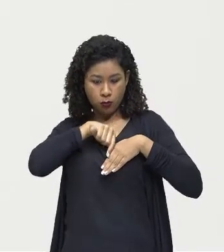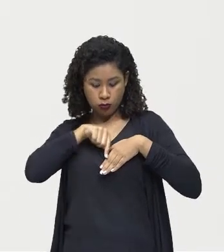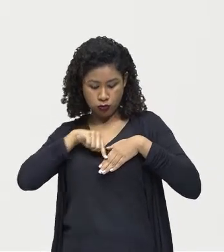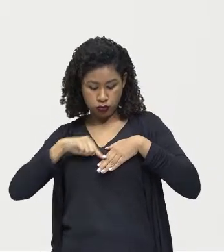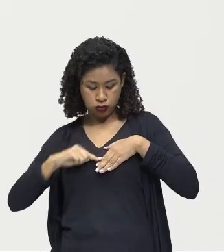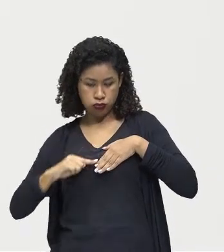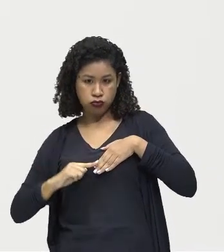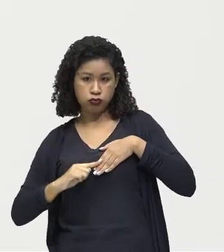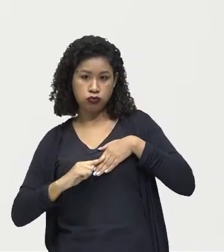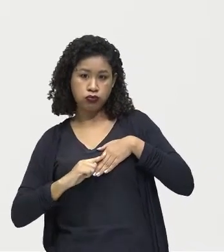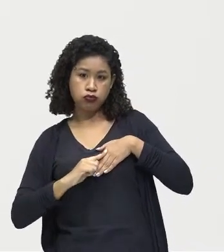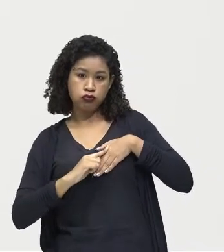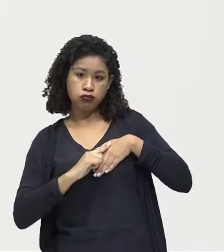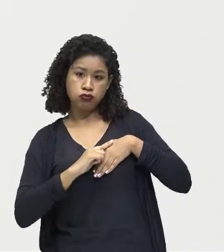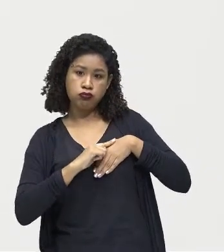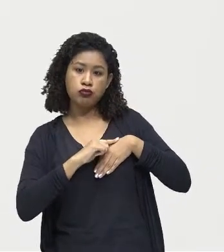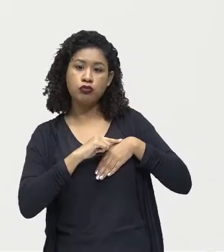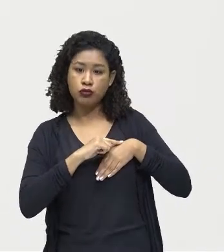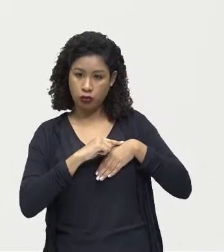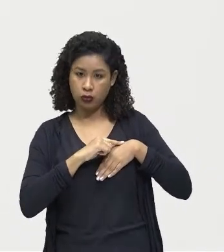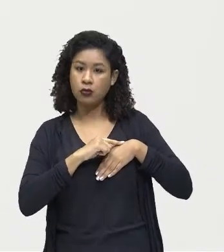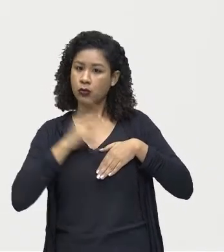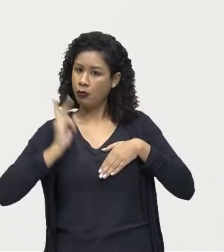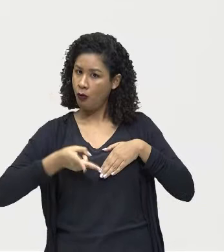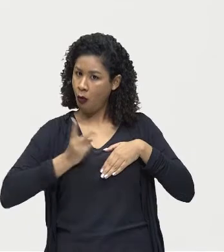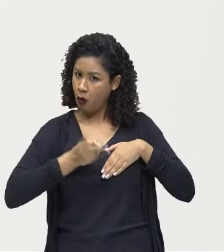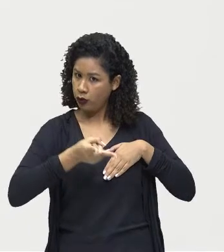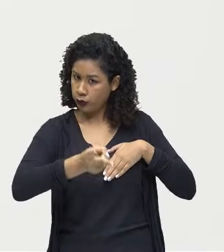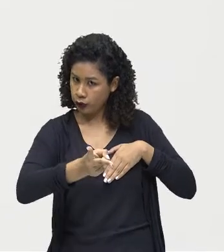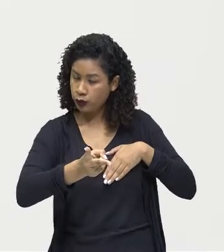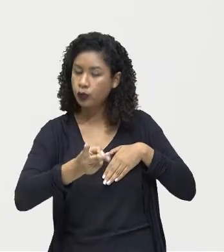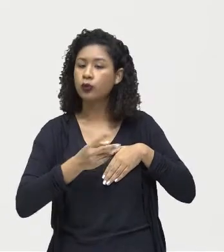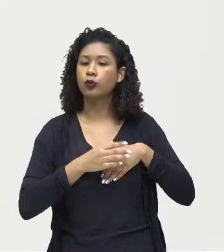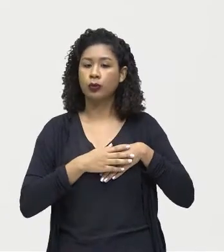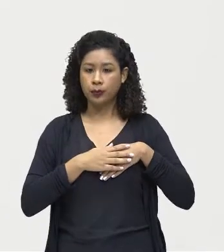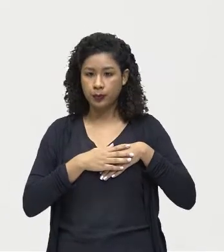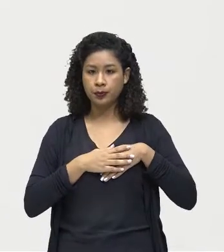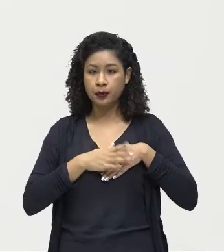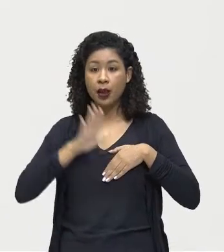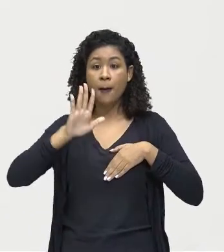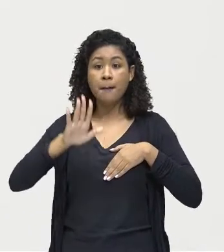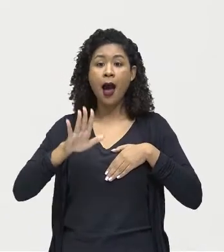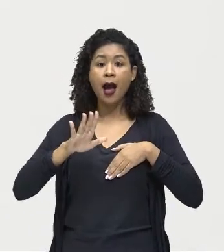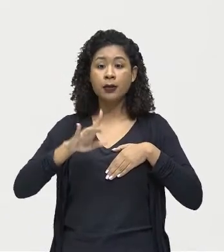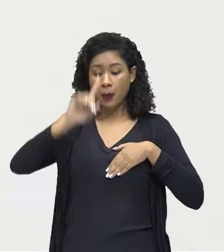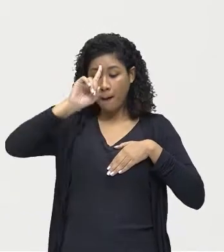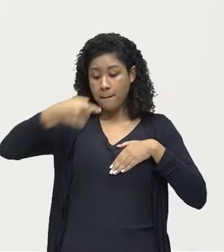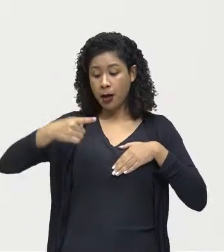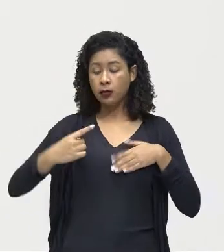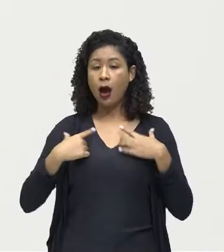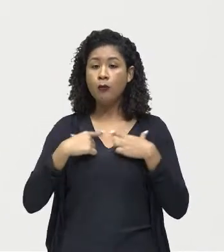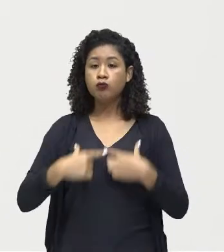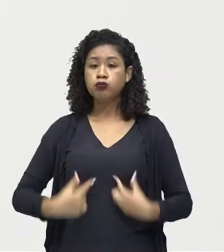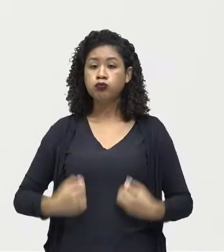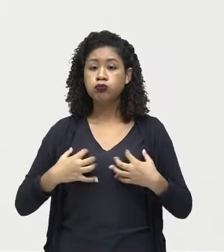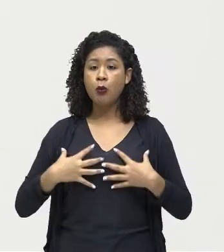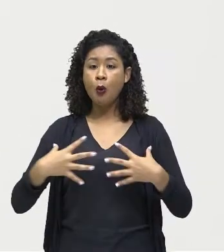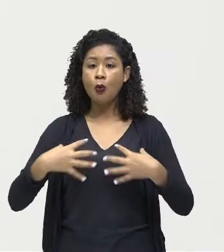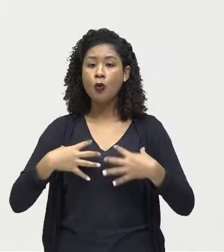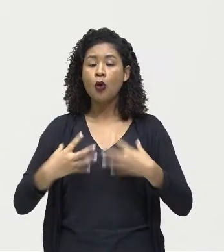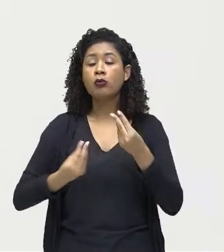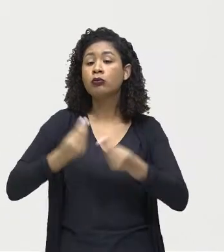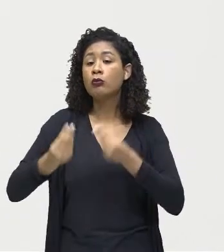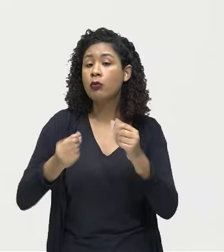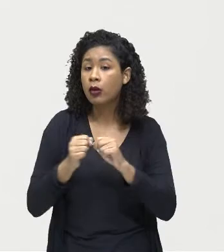Né? Ele vai continuar aqui percorrendo esse caminho para ser bombeado para os pulmões, onde fará a troca